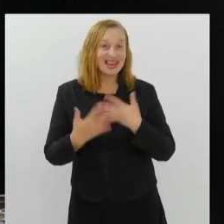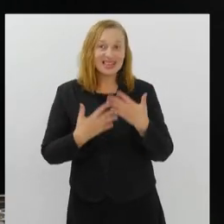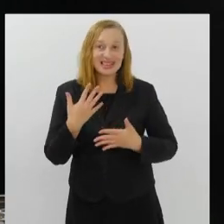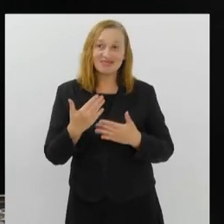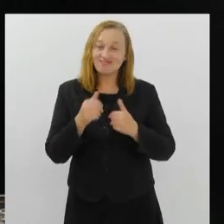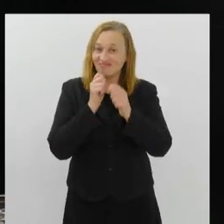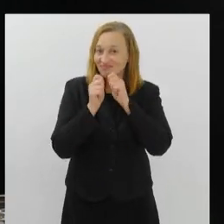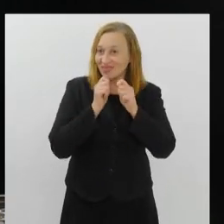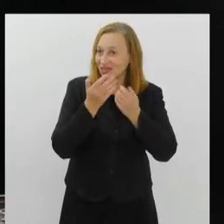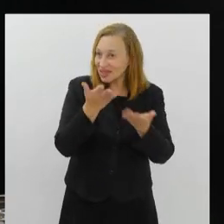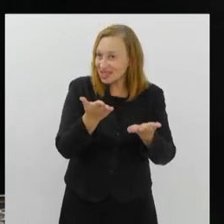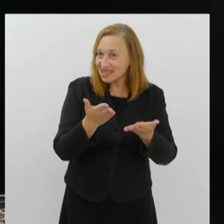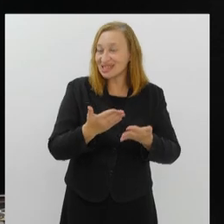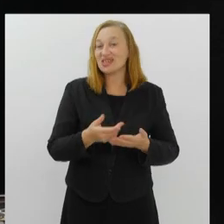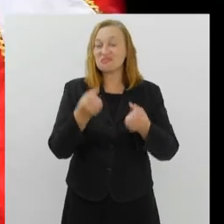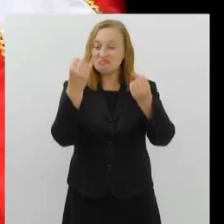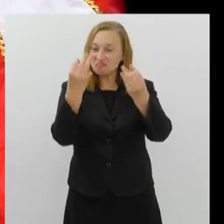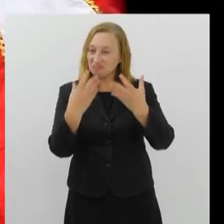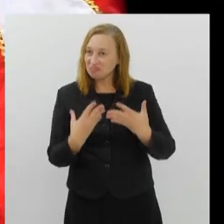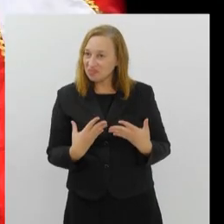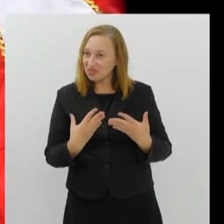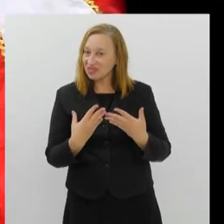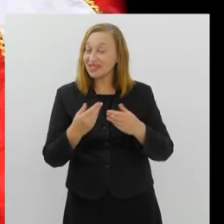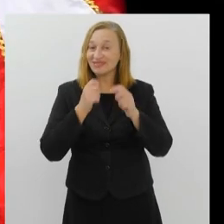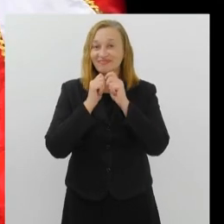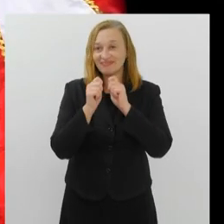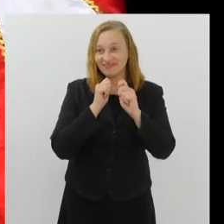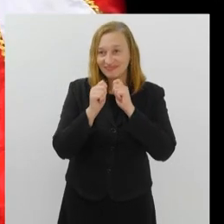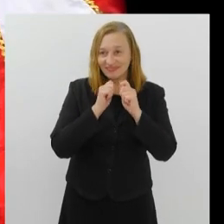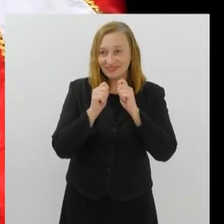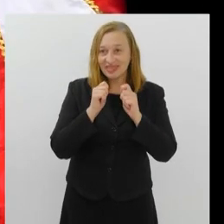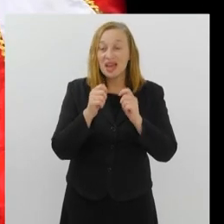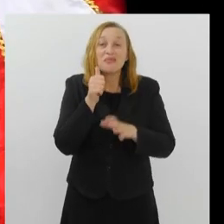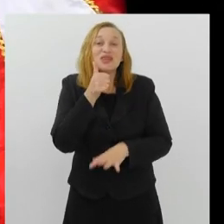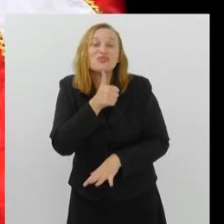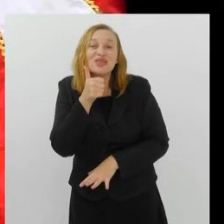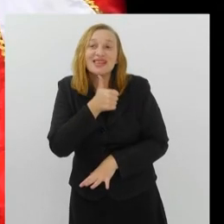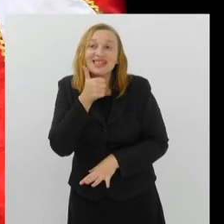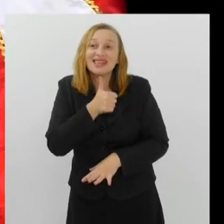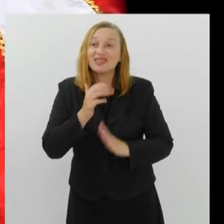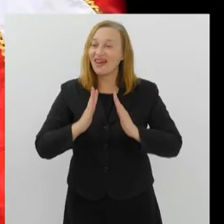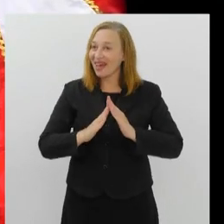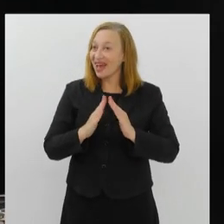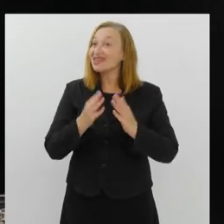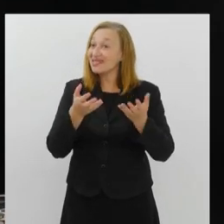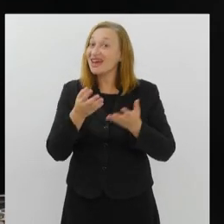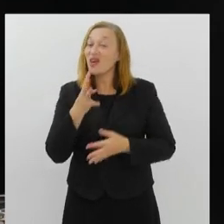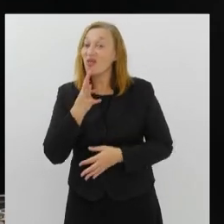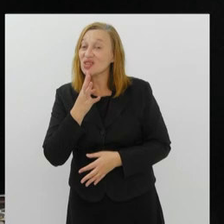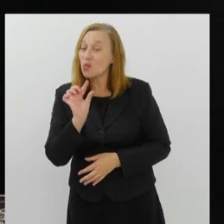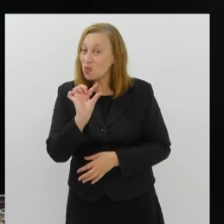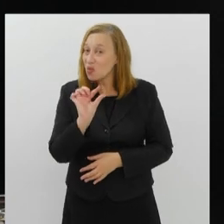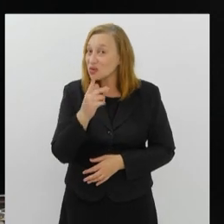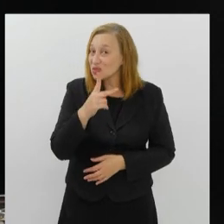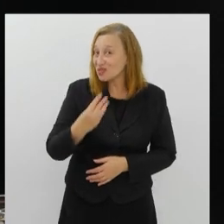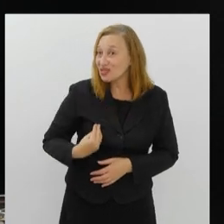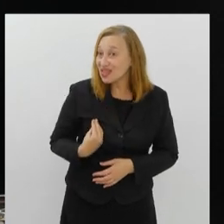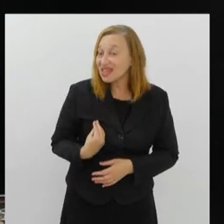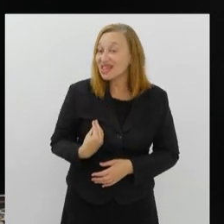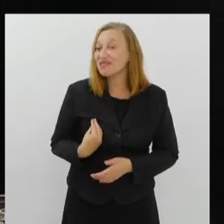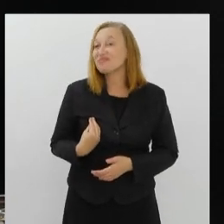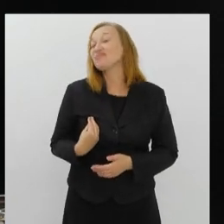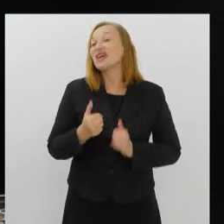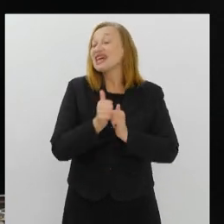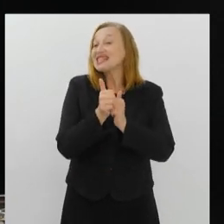prazer te entrevistar. Foi muito esclarecedora a sua entrevista para aquelas meninas que estão em casa, que querem conhecer um pouco,